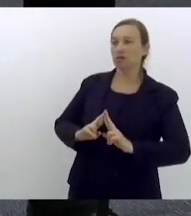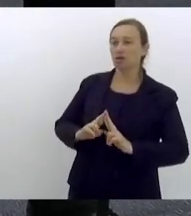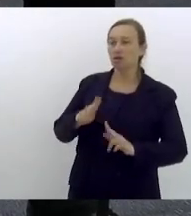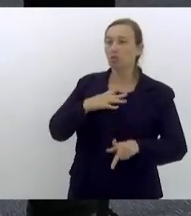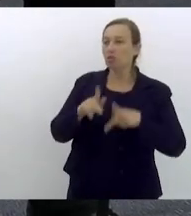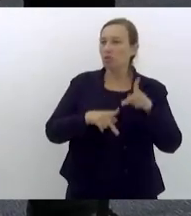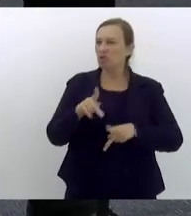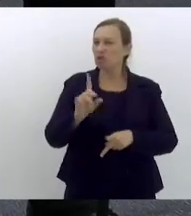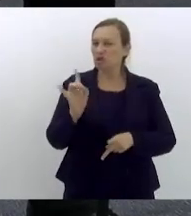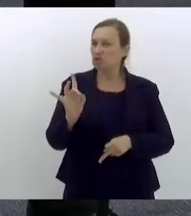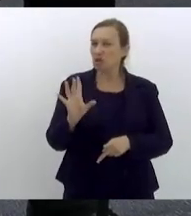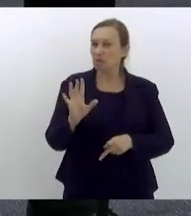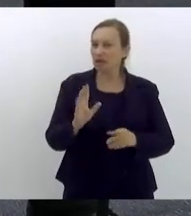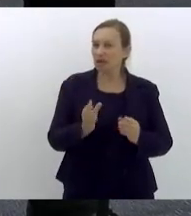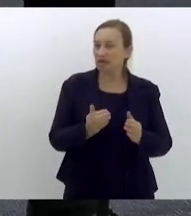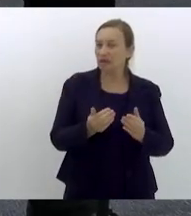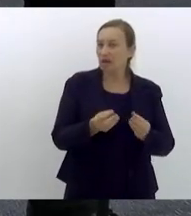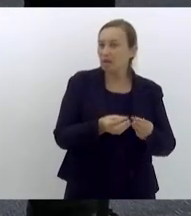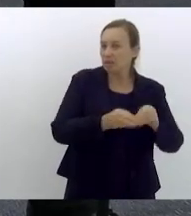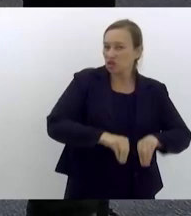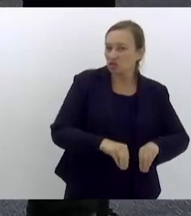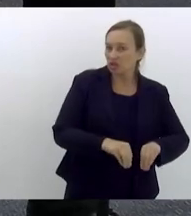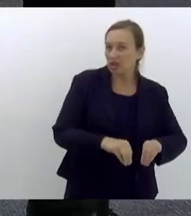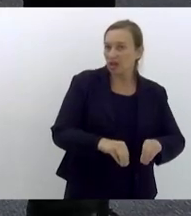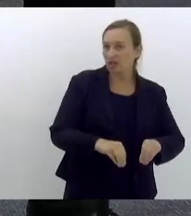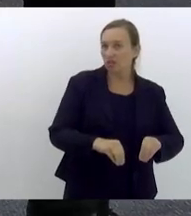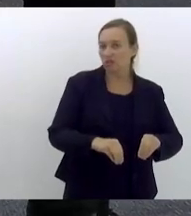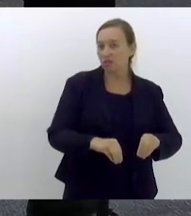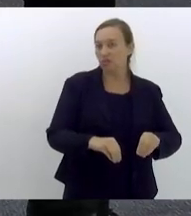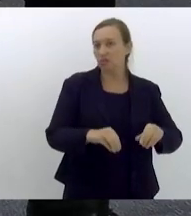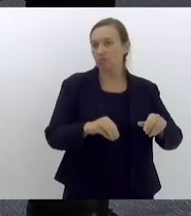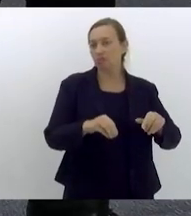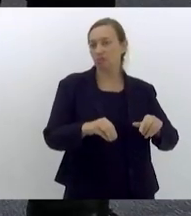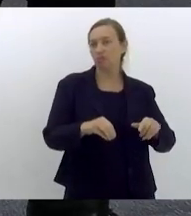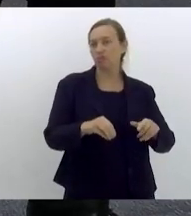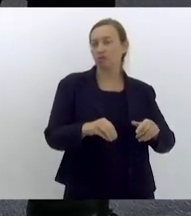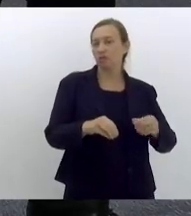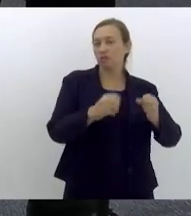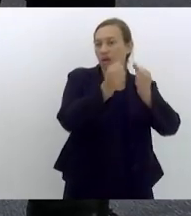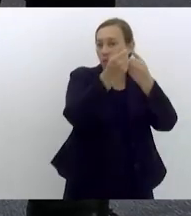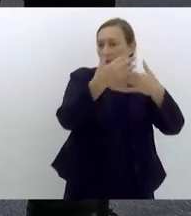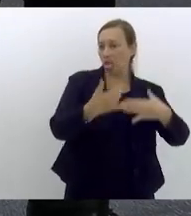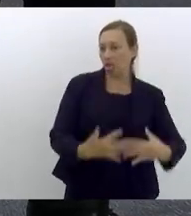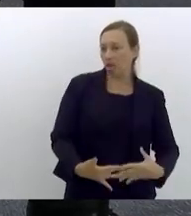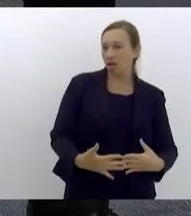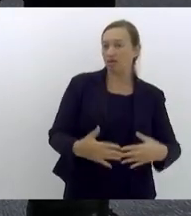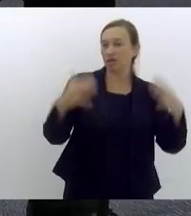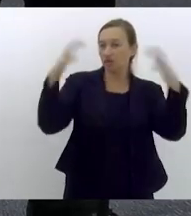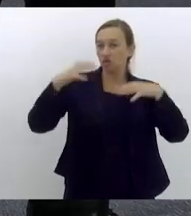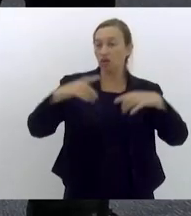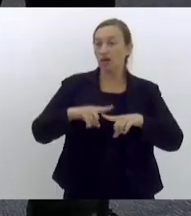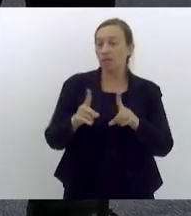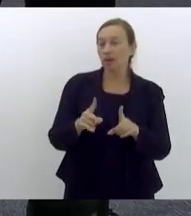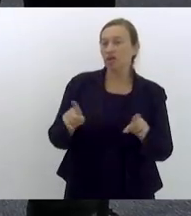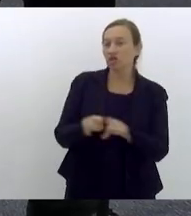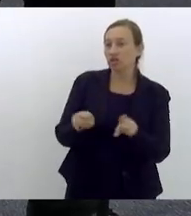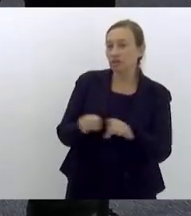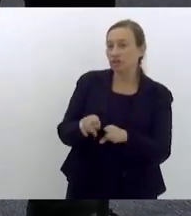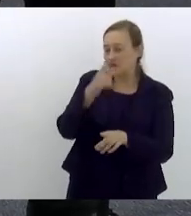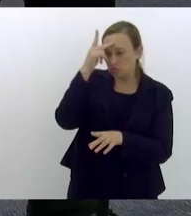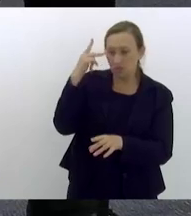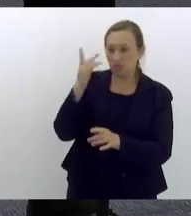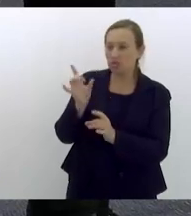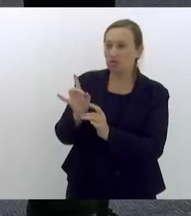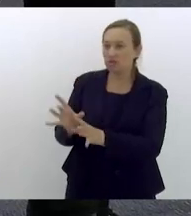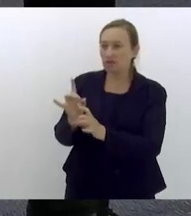não era só para quem foi atingido diretamente pela tragédia mas também porque foi atingido indiretamente e os Comerciantes de Petrópolis foram muito